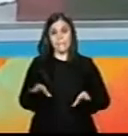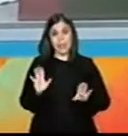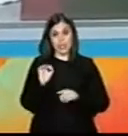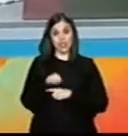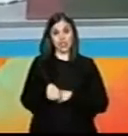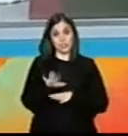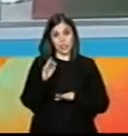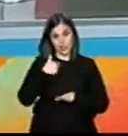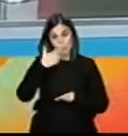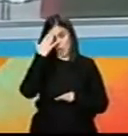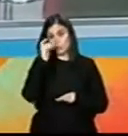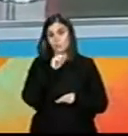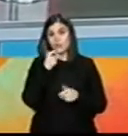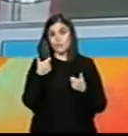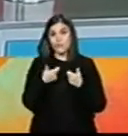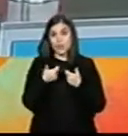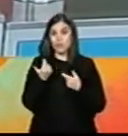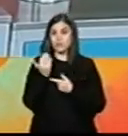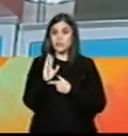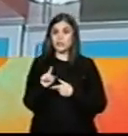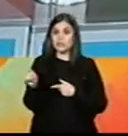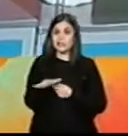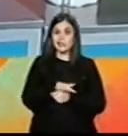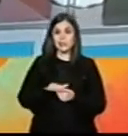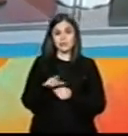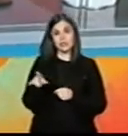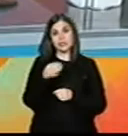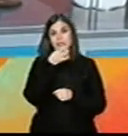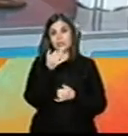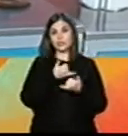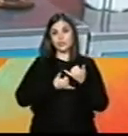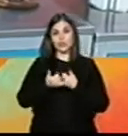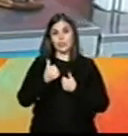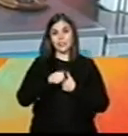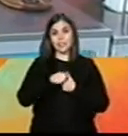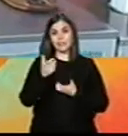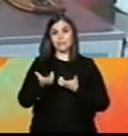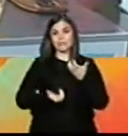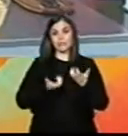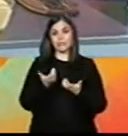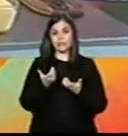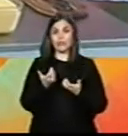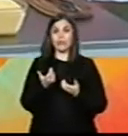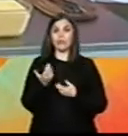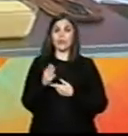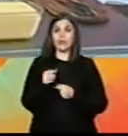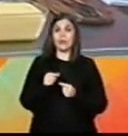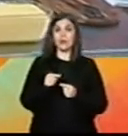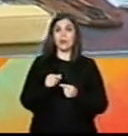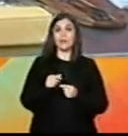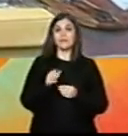acho que pode ser, porque pode não. Ser perfeitamente o acompanhamento. Por exemplo, aqui neste caso que eu estava a falar da questão de substituir a batata frita por os palitos.